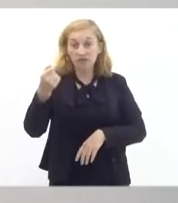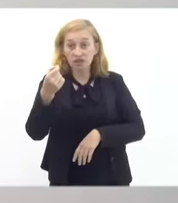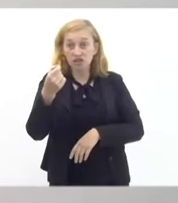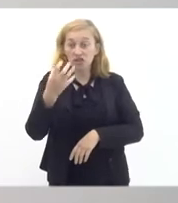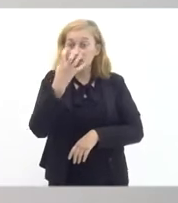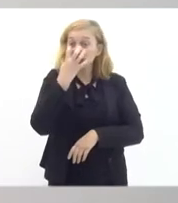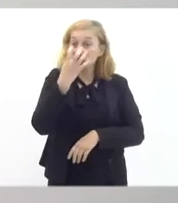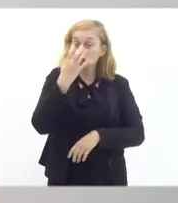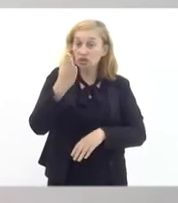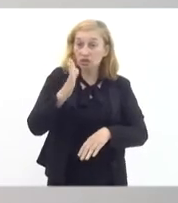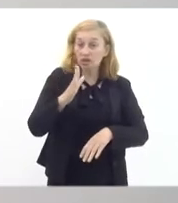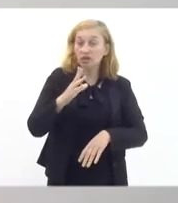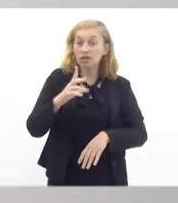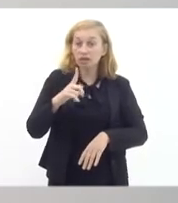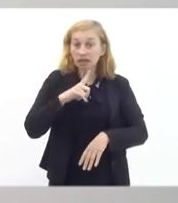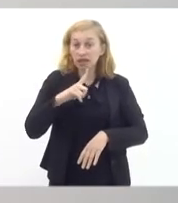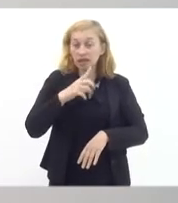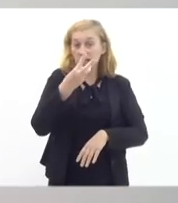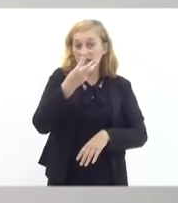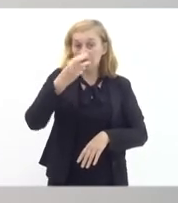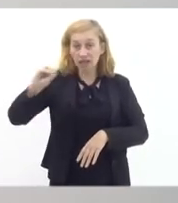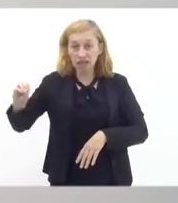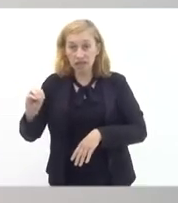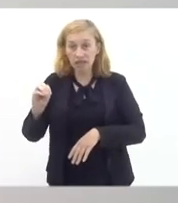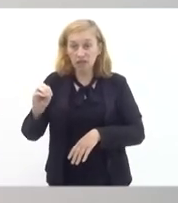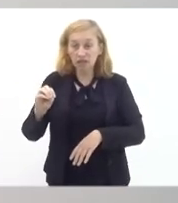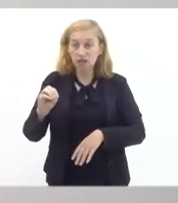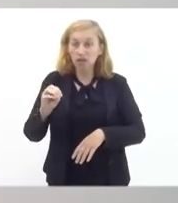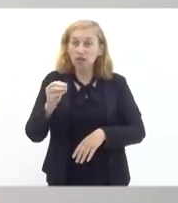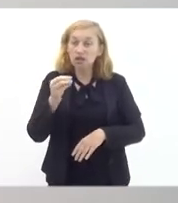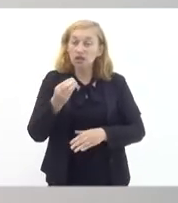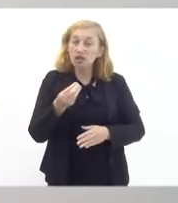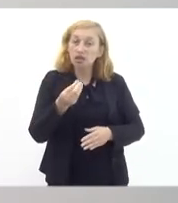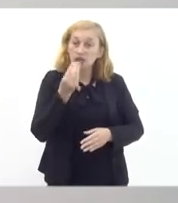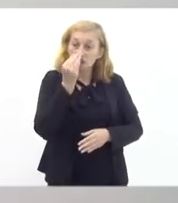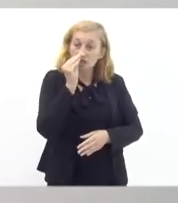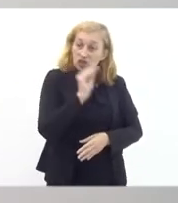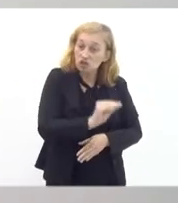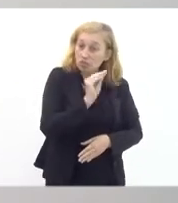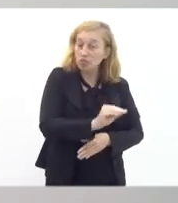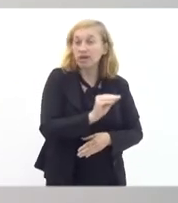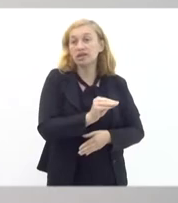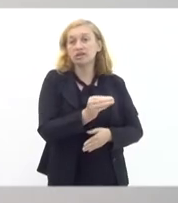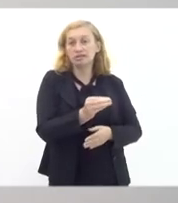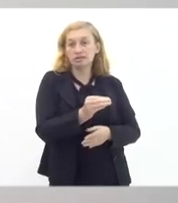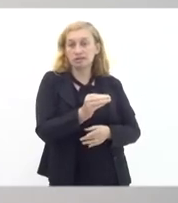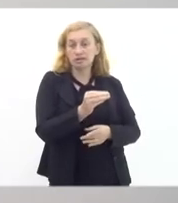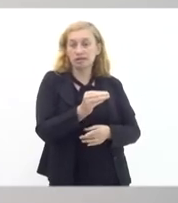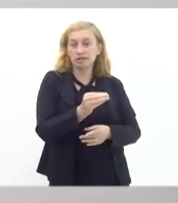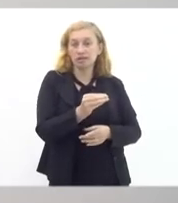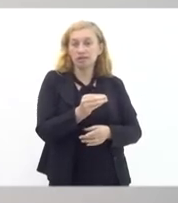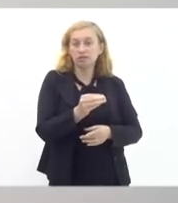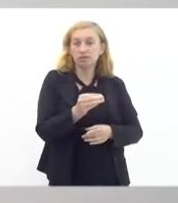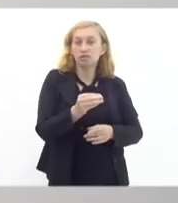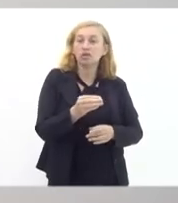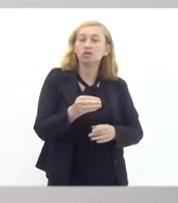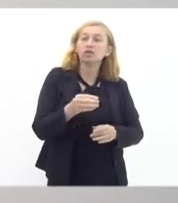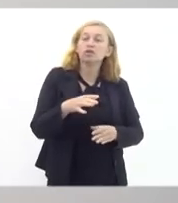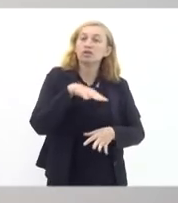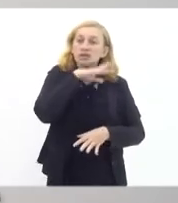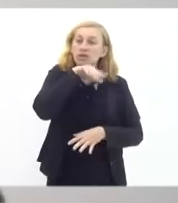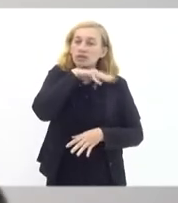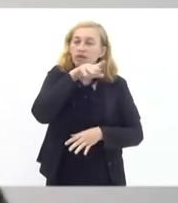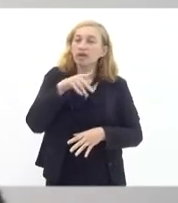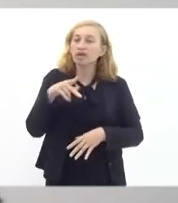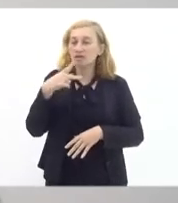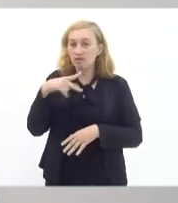e ali tem maus tratos. Então, maus tratos são maus tratos. E nós colocamos que os criadores têm